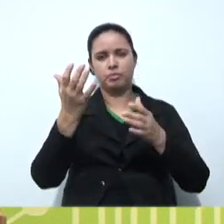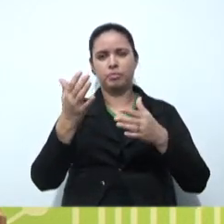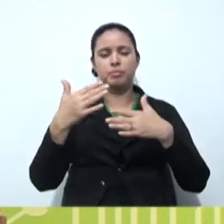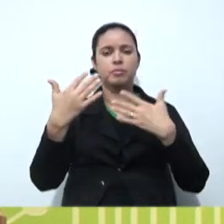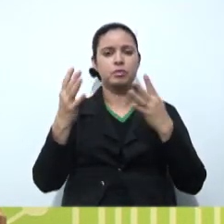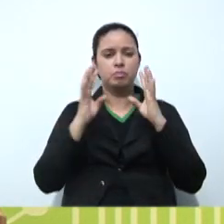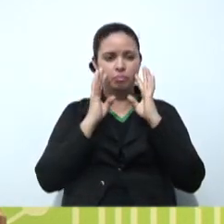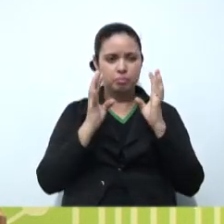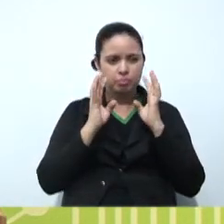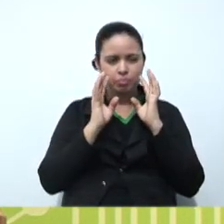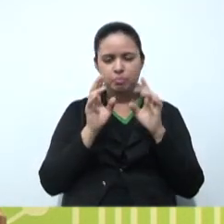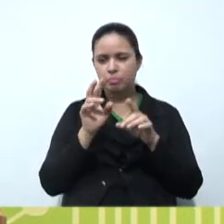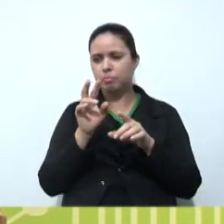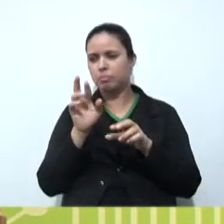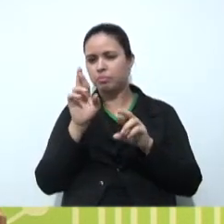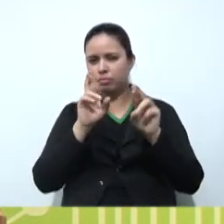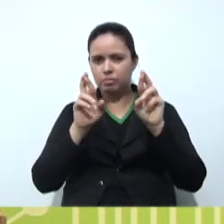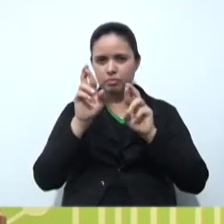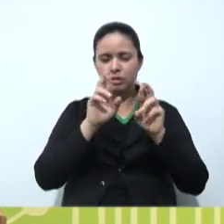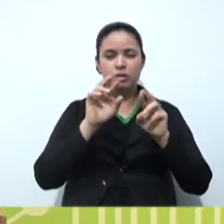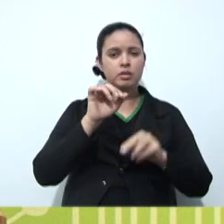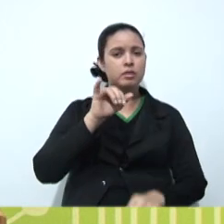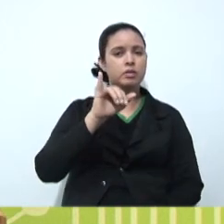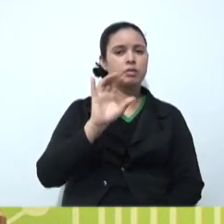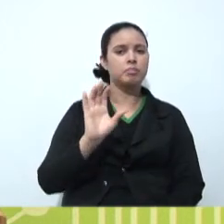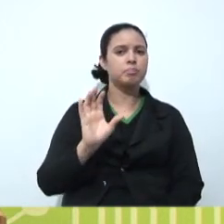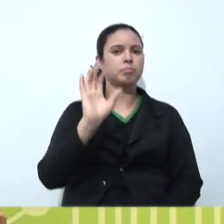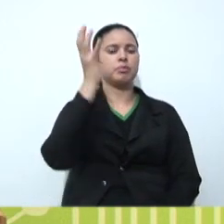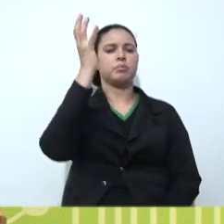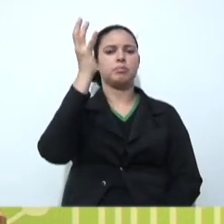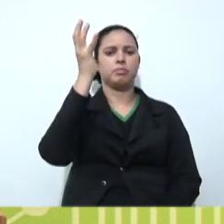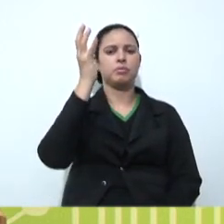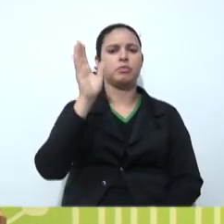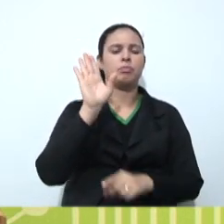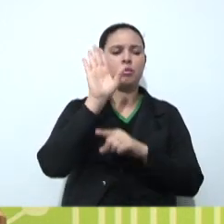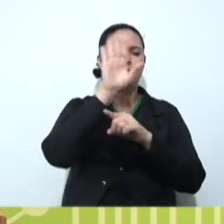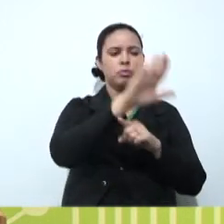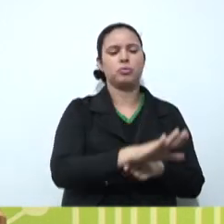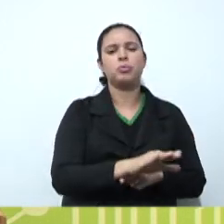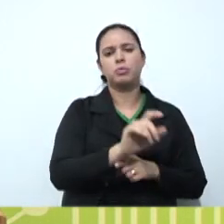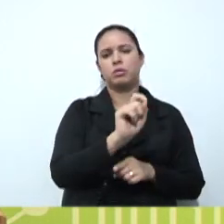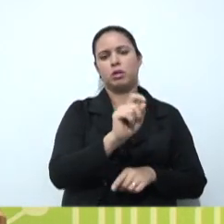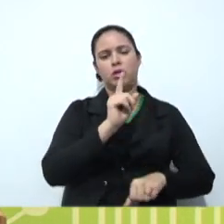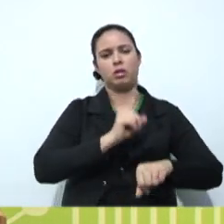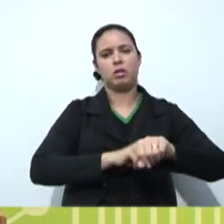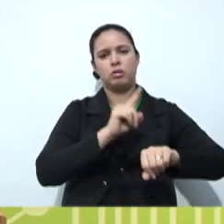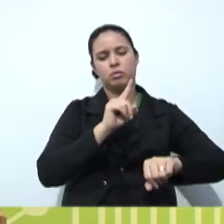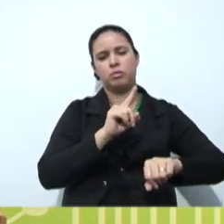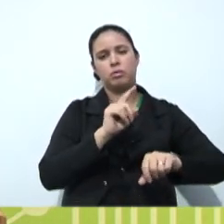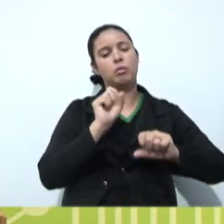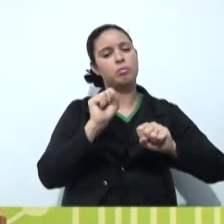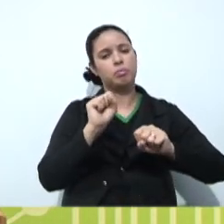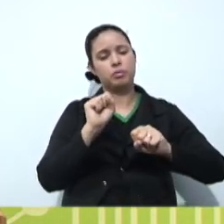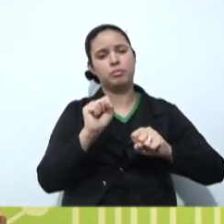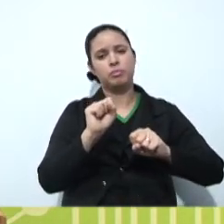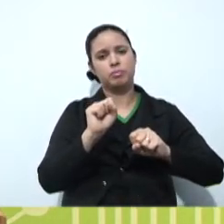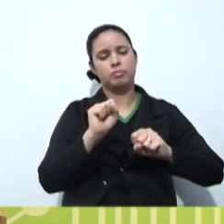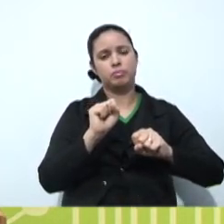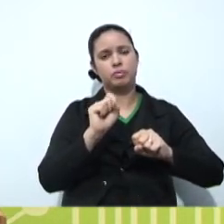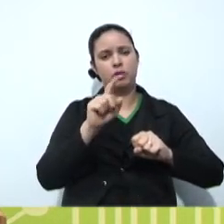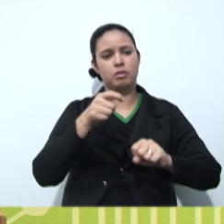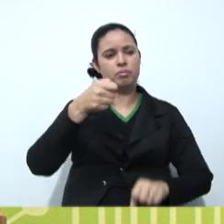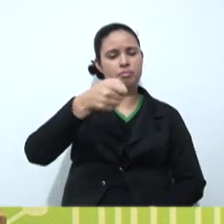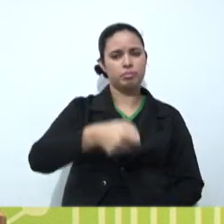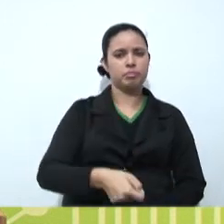atenta e, é lógico, se acontecer, ela também vai tomar medidas corretivas, tá? E essas medidas podem gerar novas